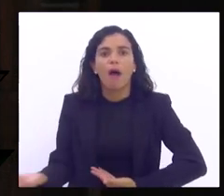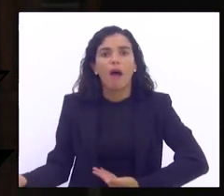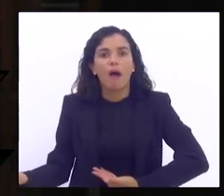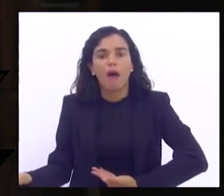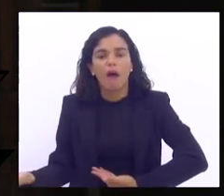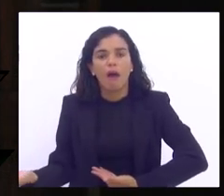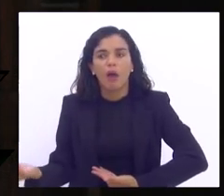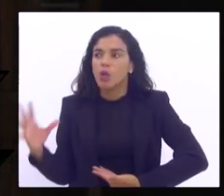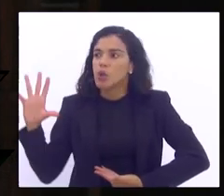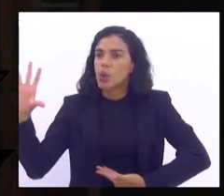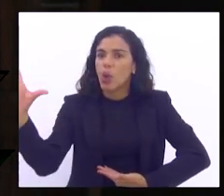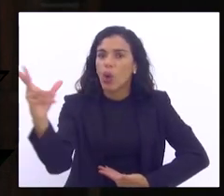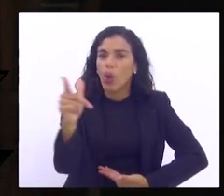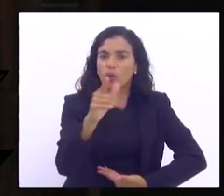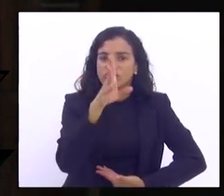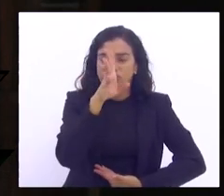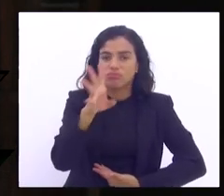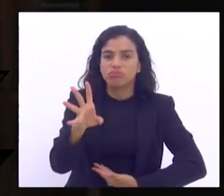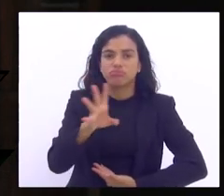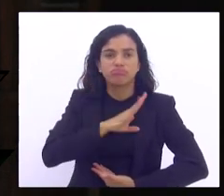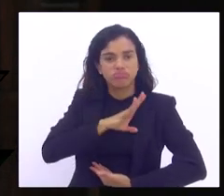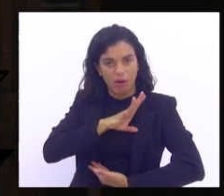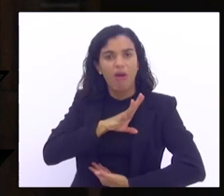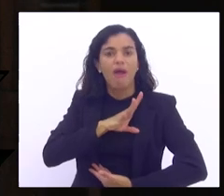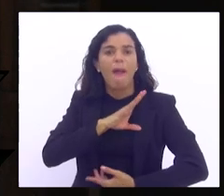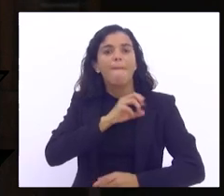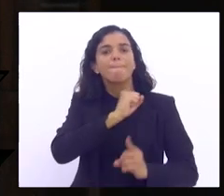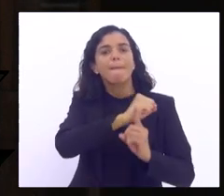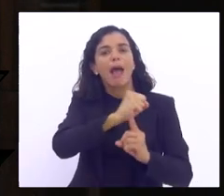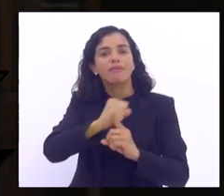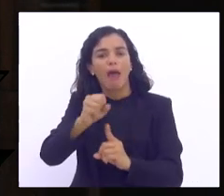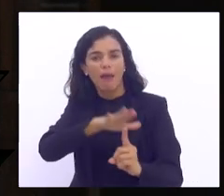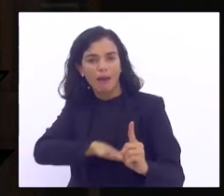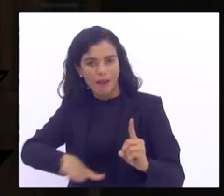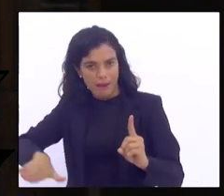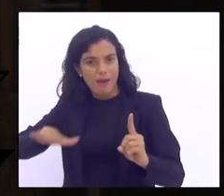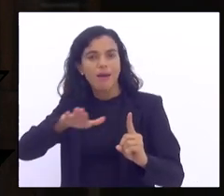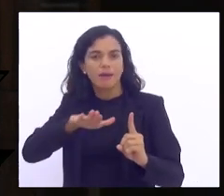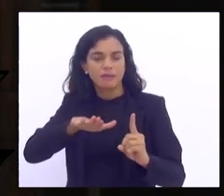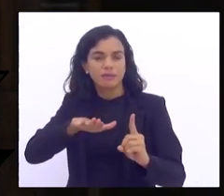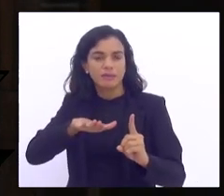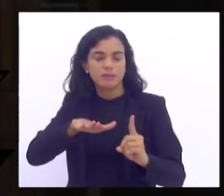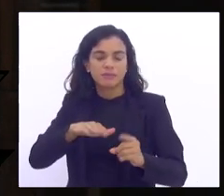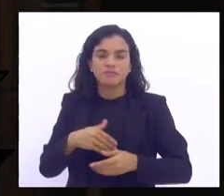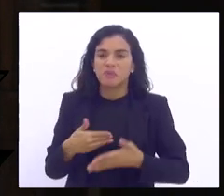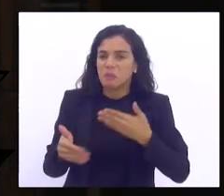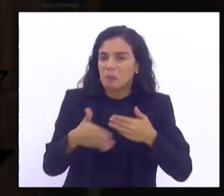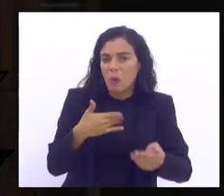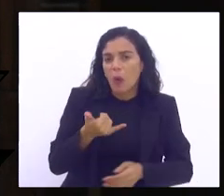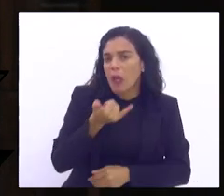Todos condenam o infanticídio, seja por que pretexto for.